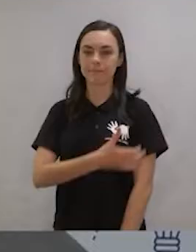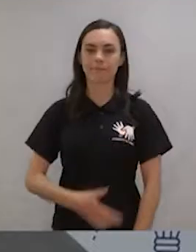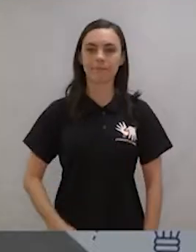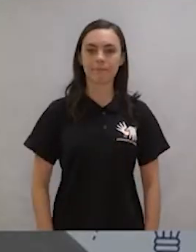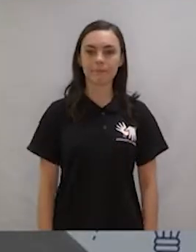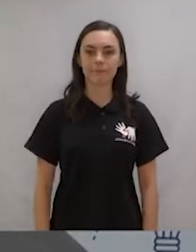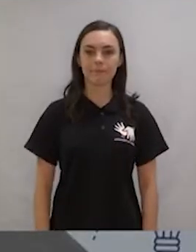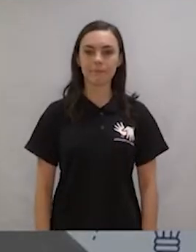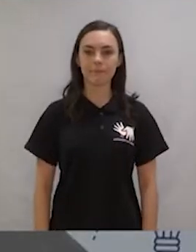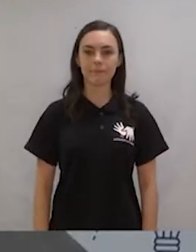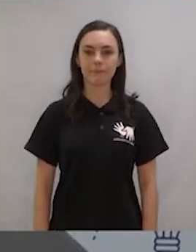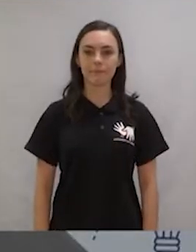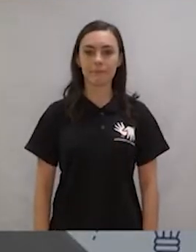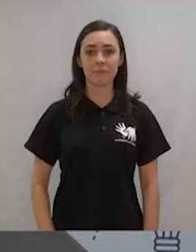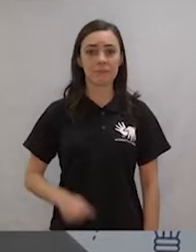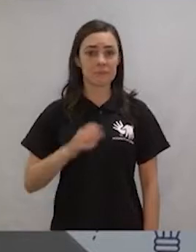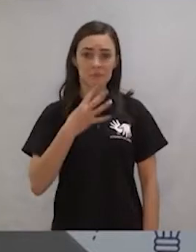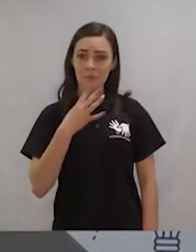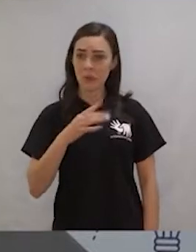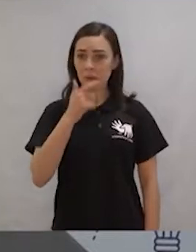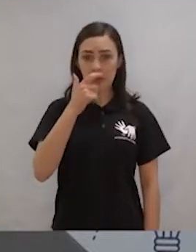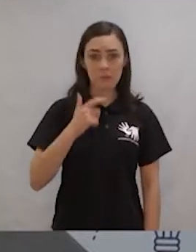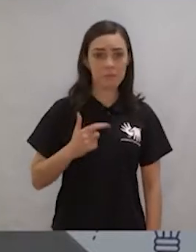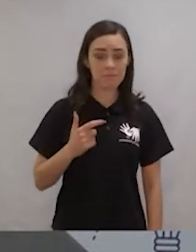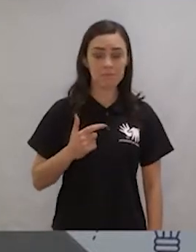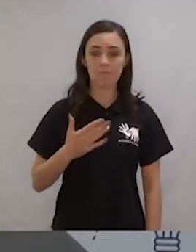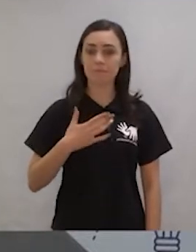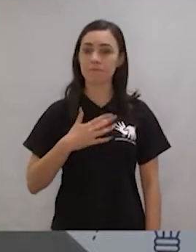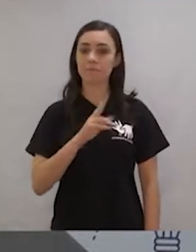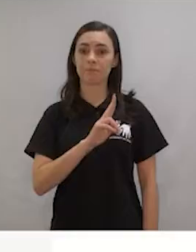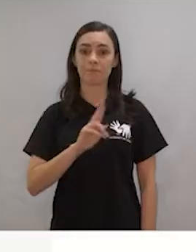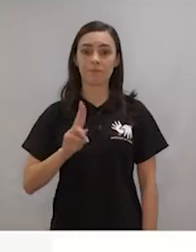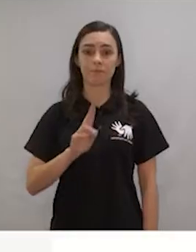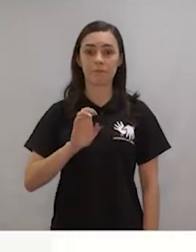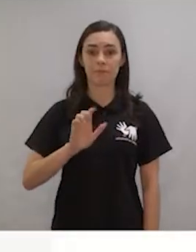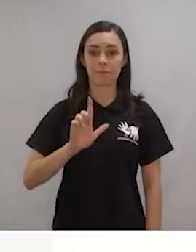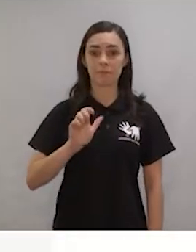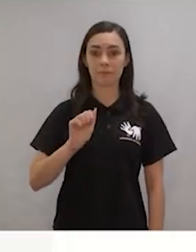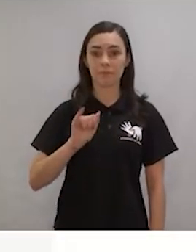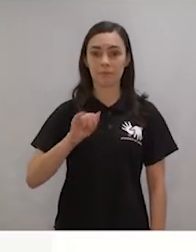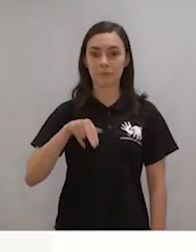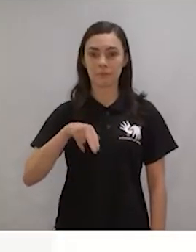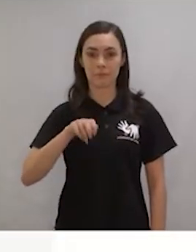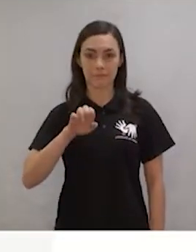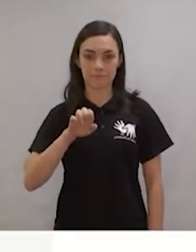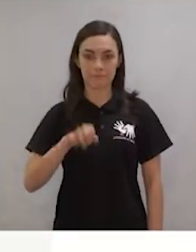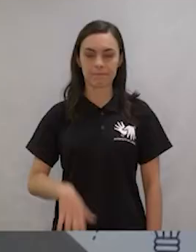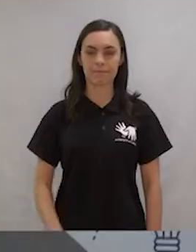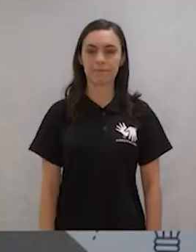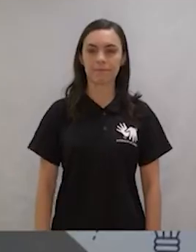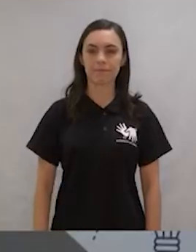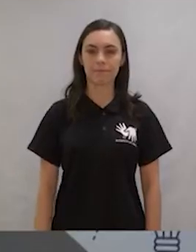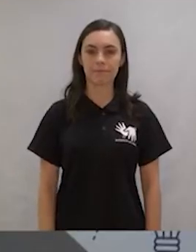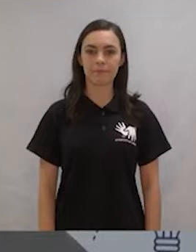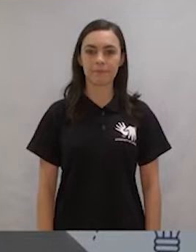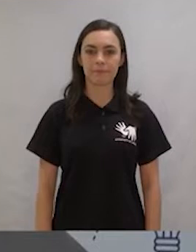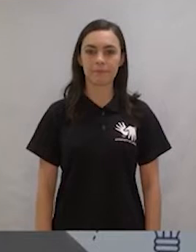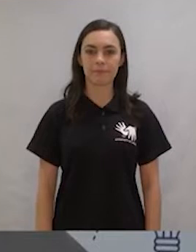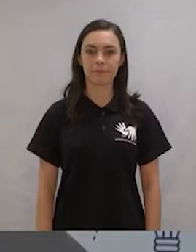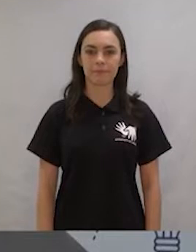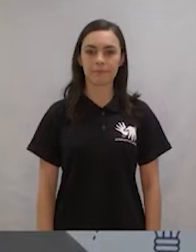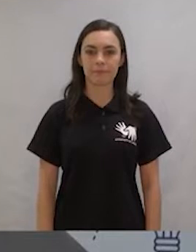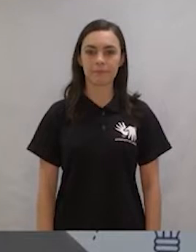sexto ano. Para quem ainda não me conhece, eu sou a professora Elaine.